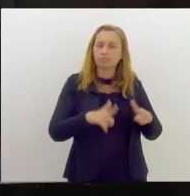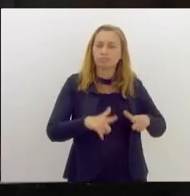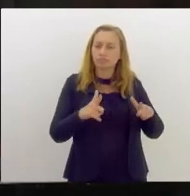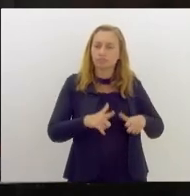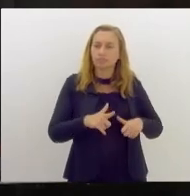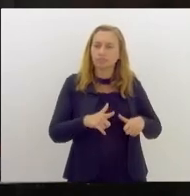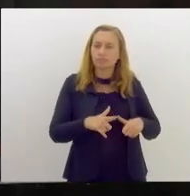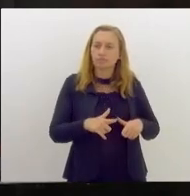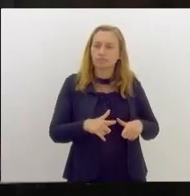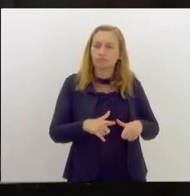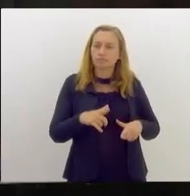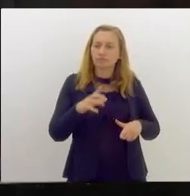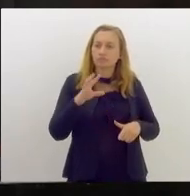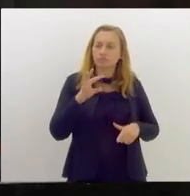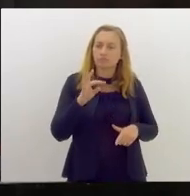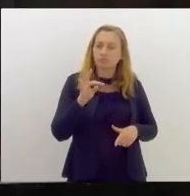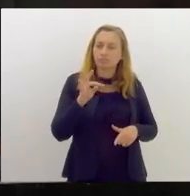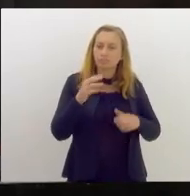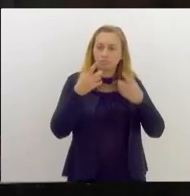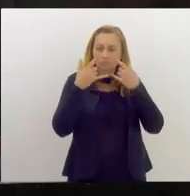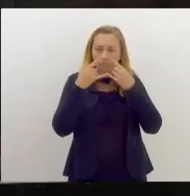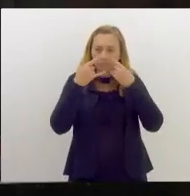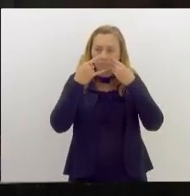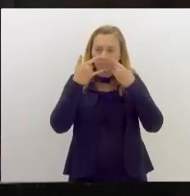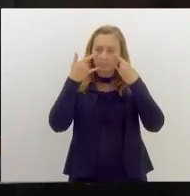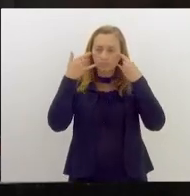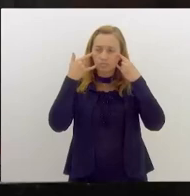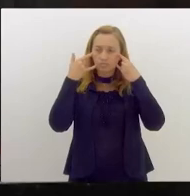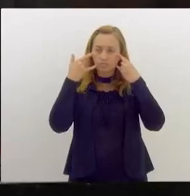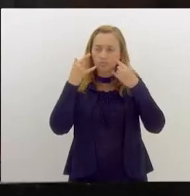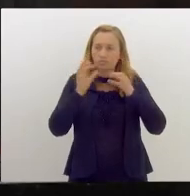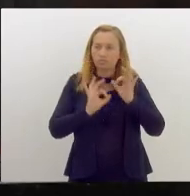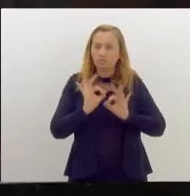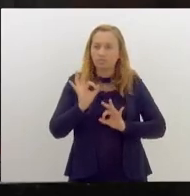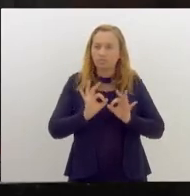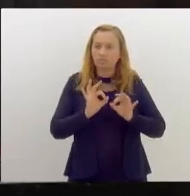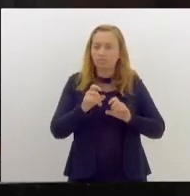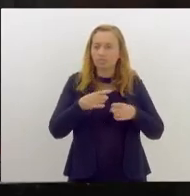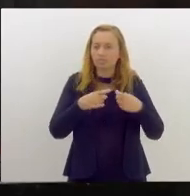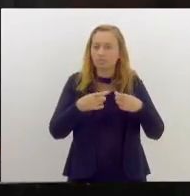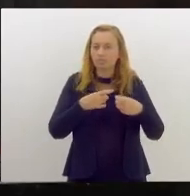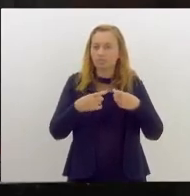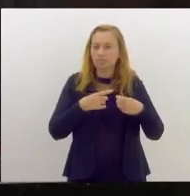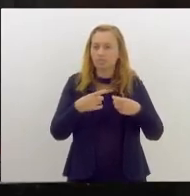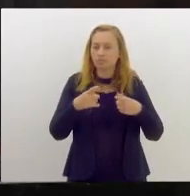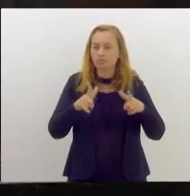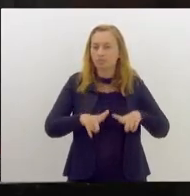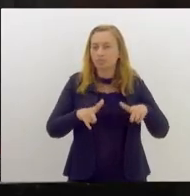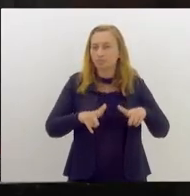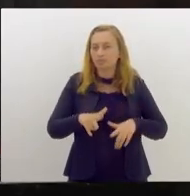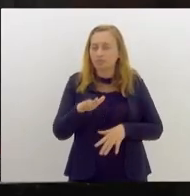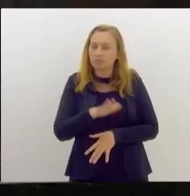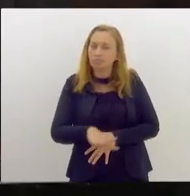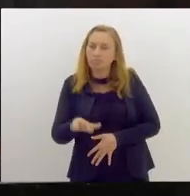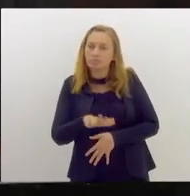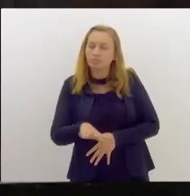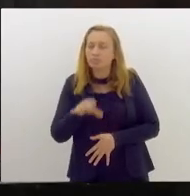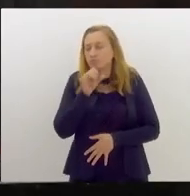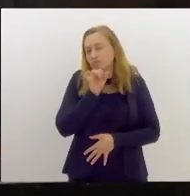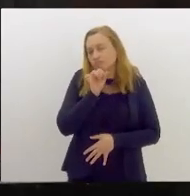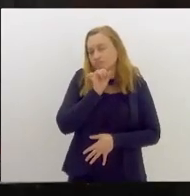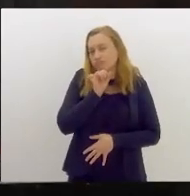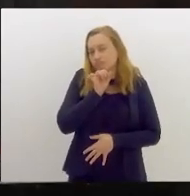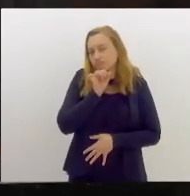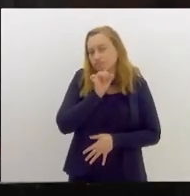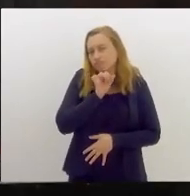vestindo Toca Ninja parecia que estavam preparados para uma guerra uma ocupação com crianças uma ocupação com pessoas idosas Então